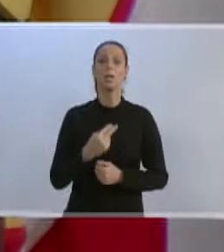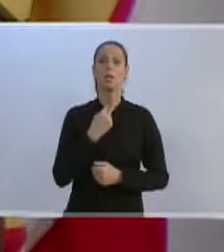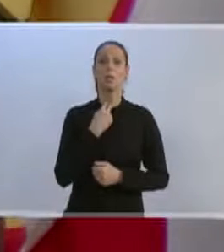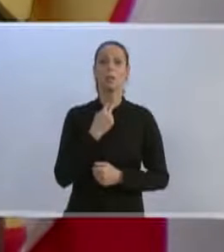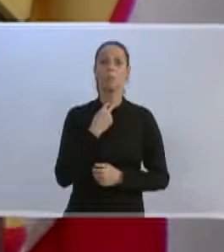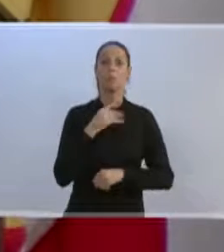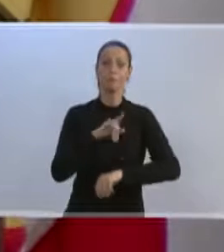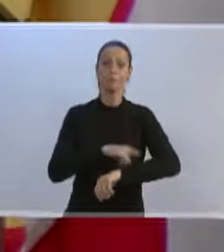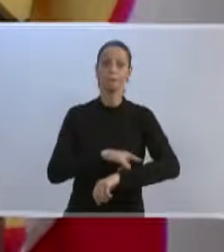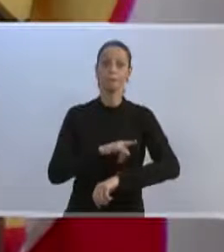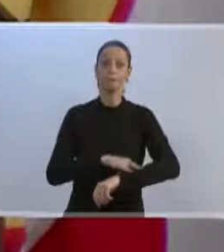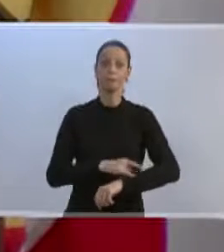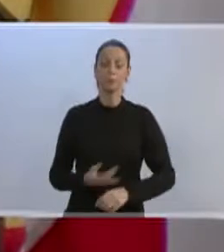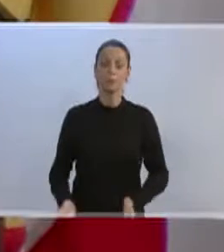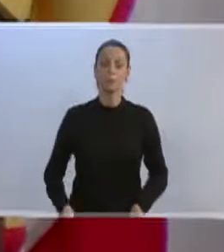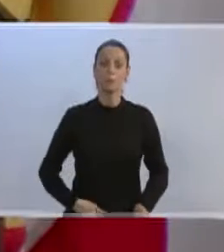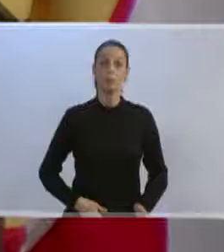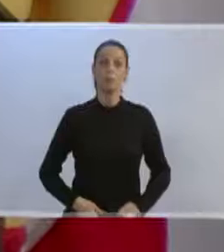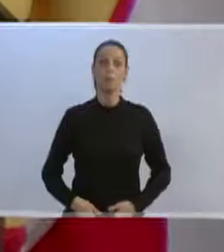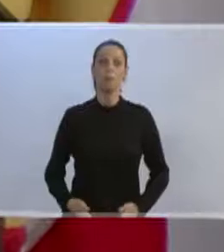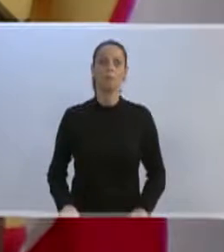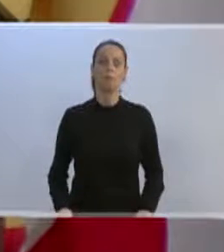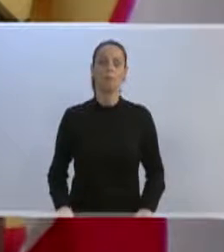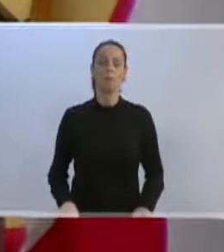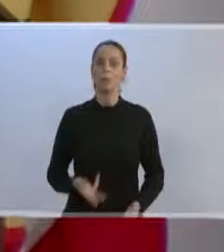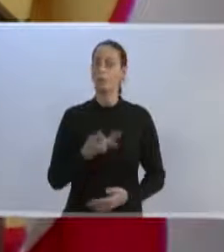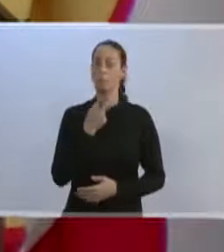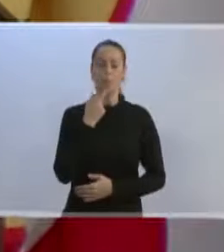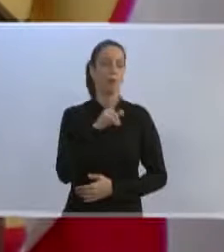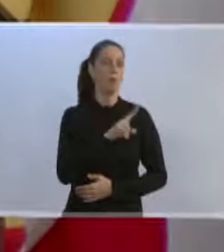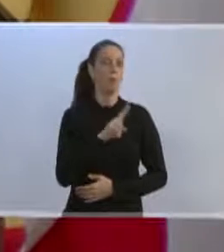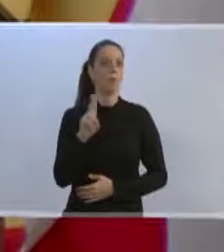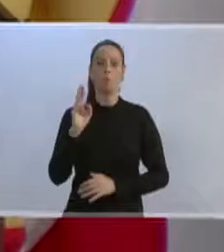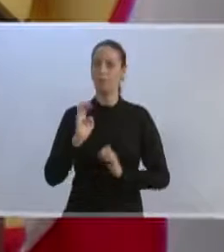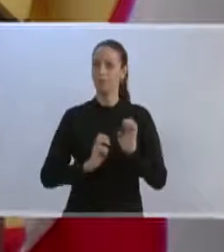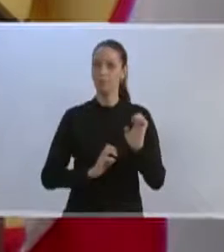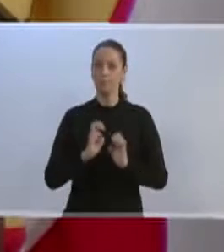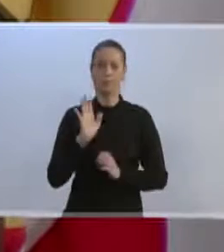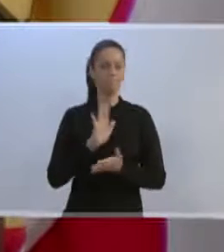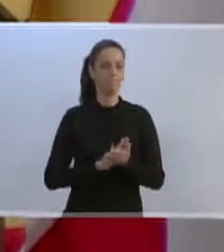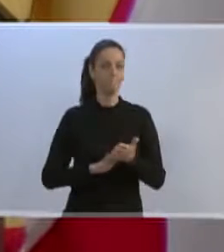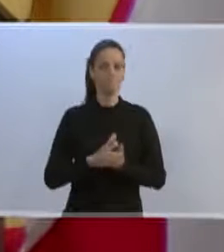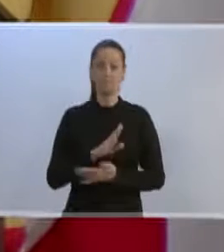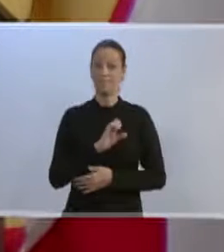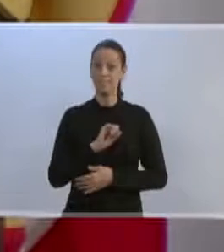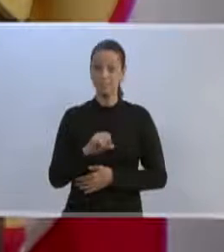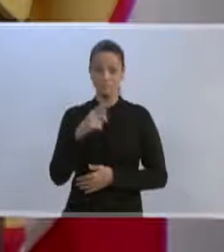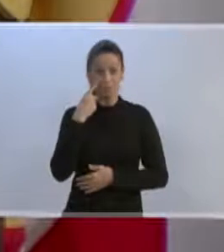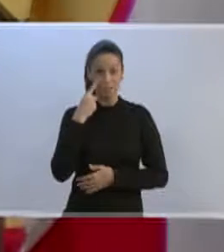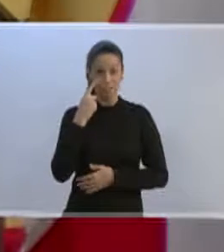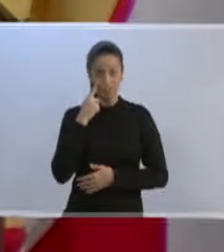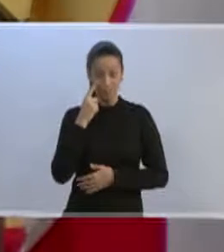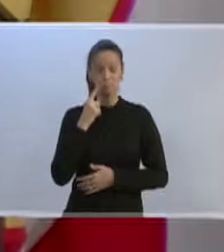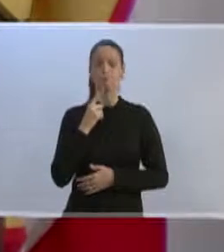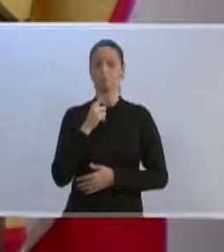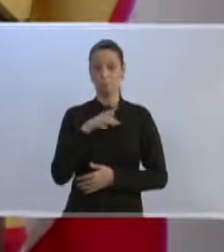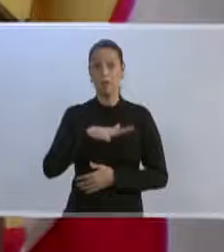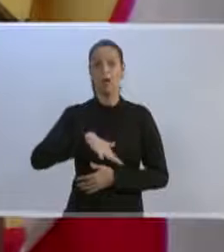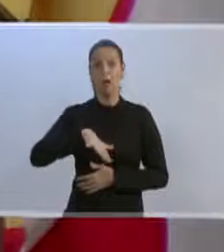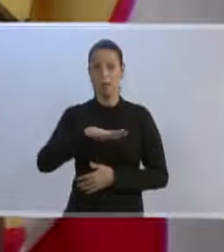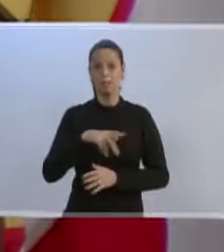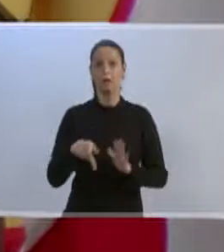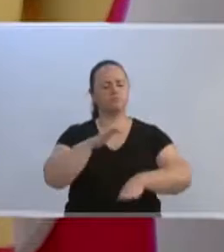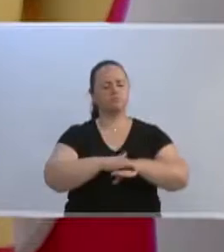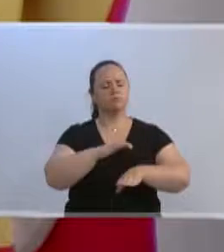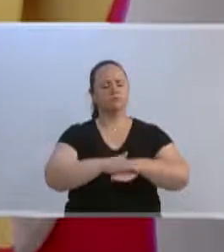de autoria do vereador Ito de Souza determina a cassa de licença de estabelecimentos que tenham usado o trabalho escravo.